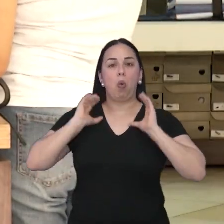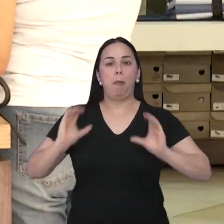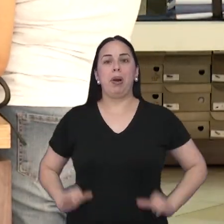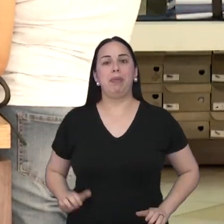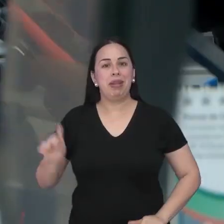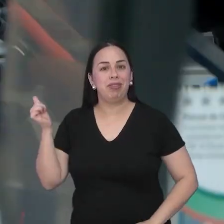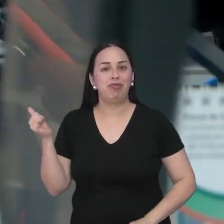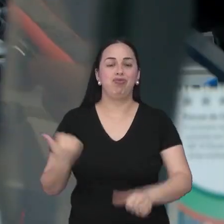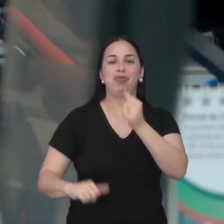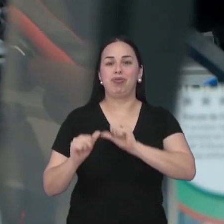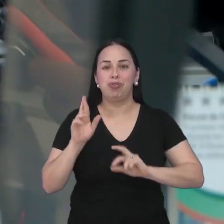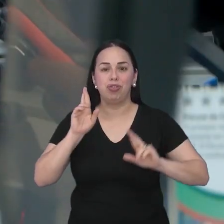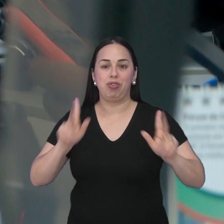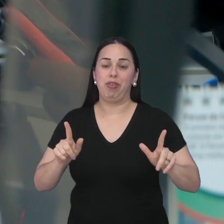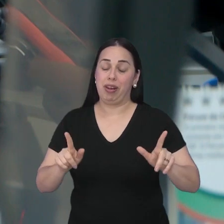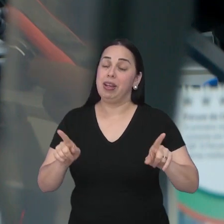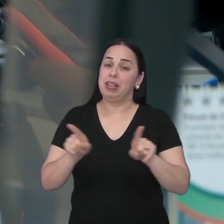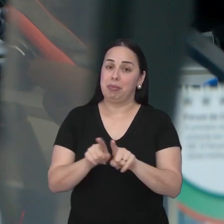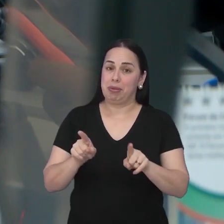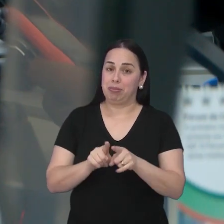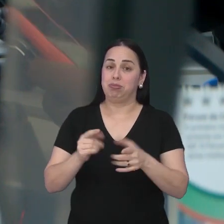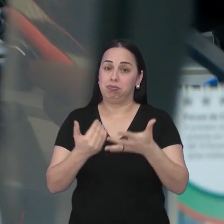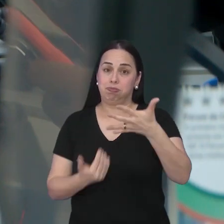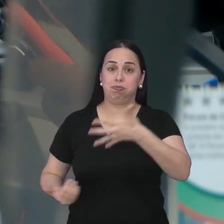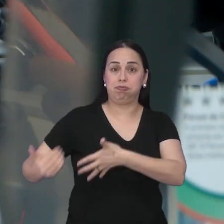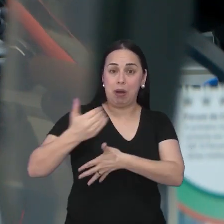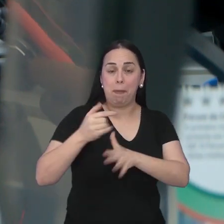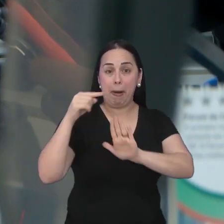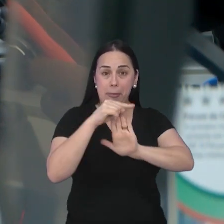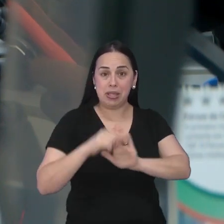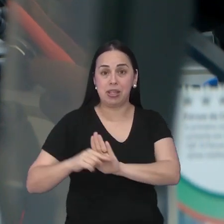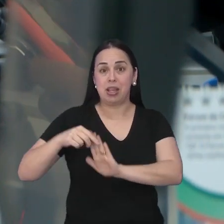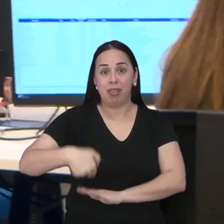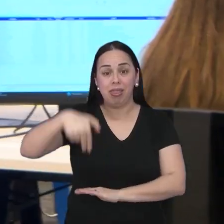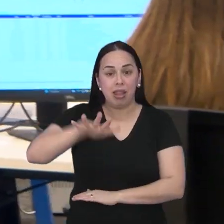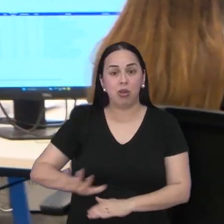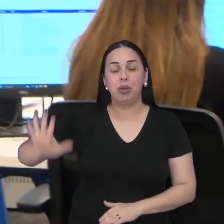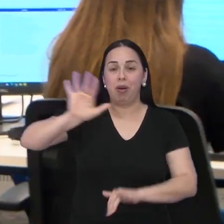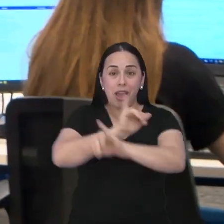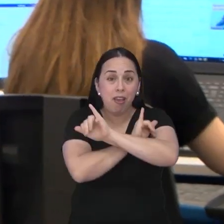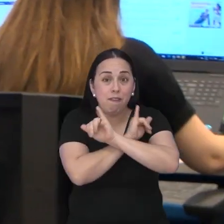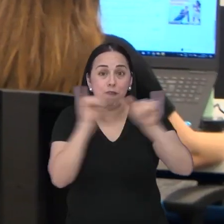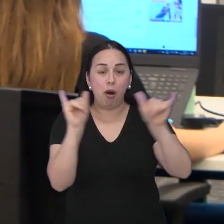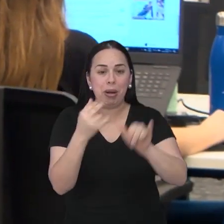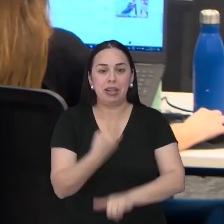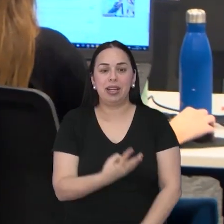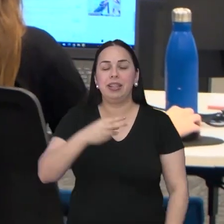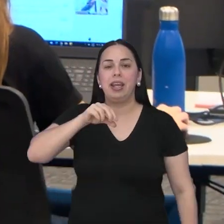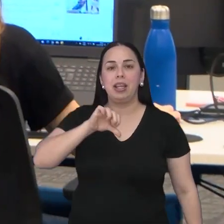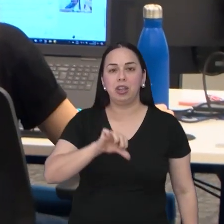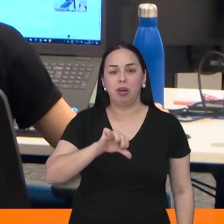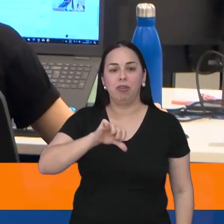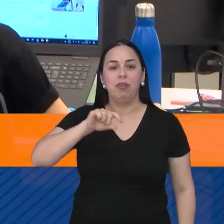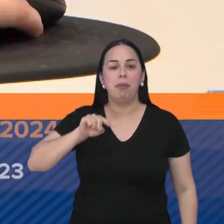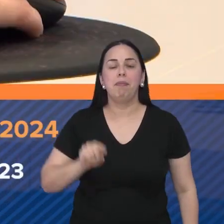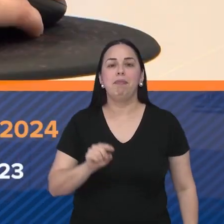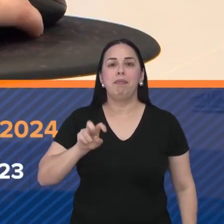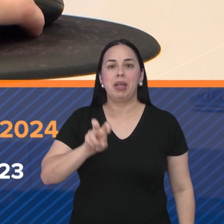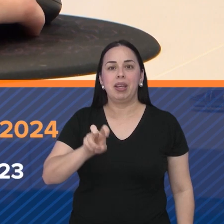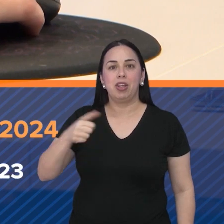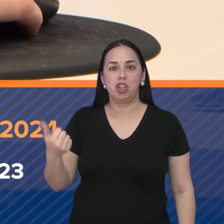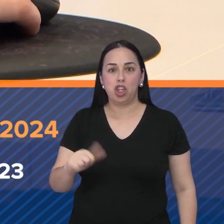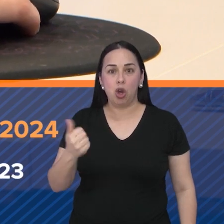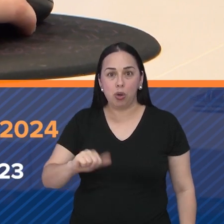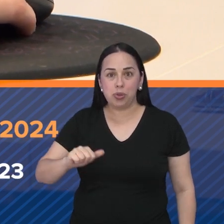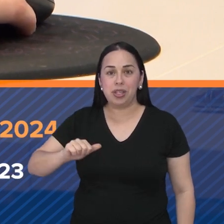justa causa revela mudanças recentes nas dinâmicas de trabalho. Número recorde, segundo uma pesquisa nacional.